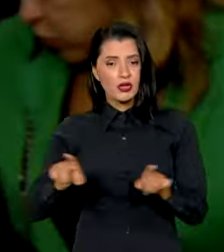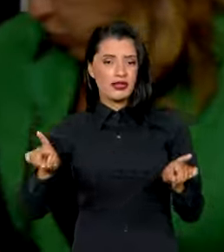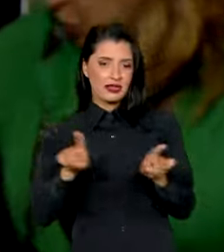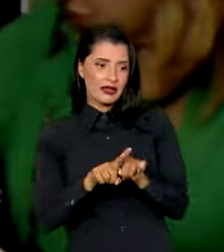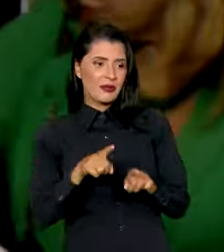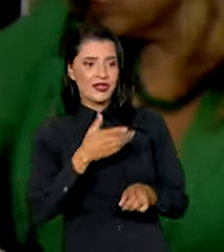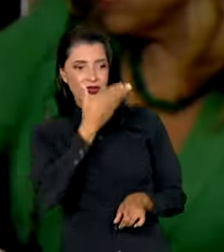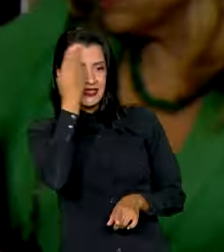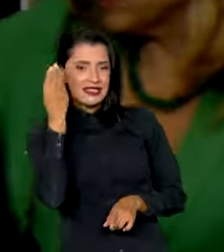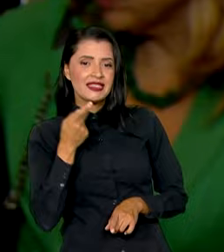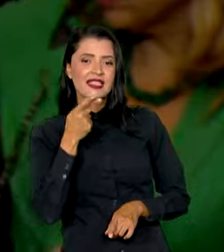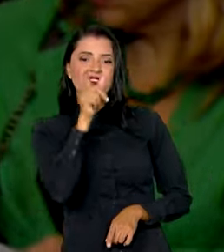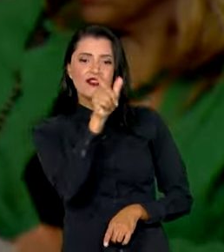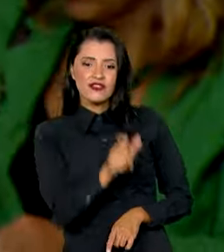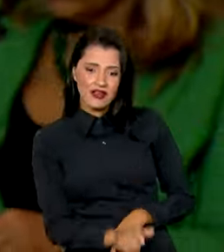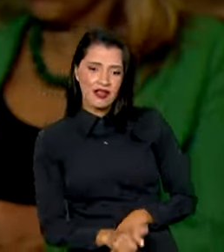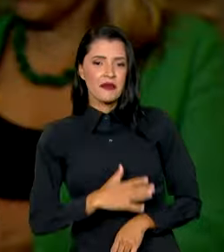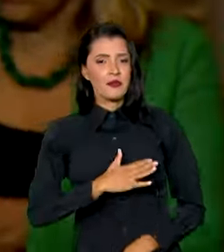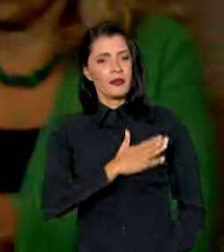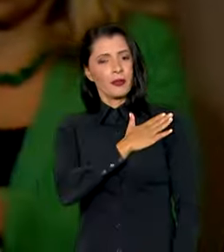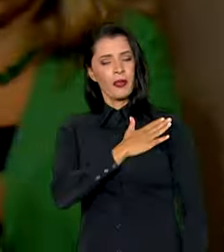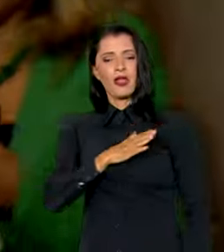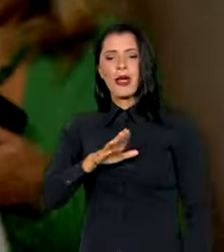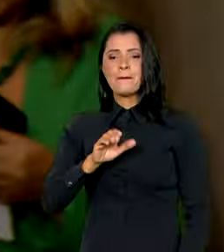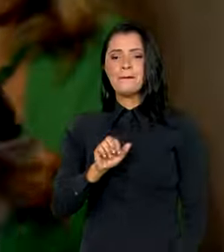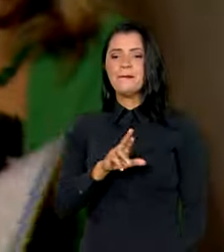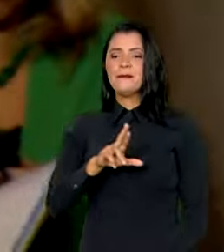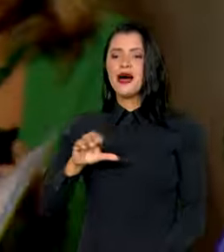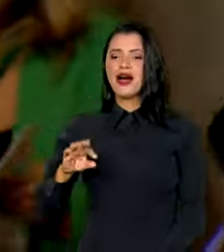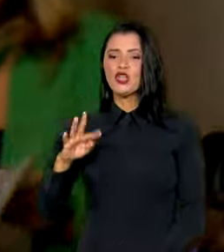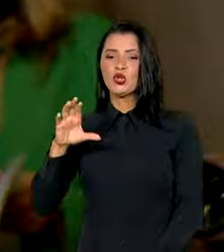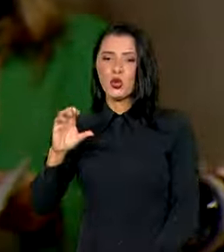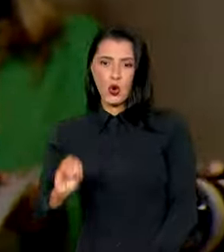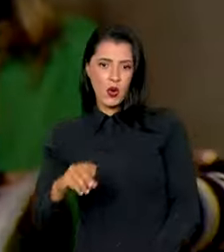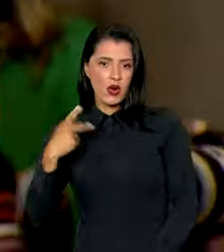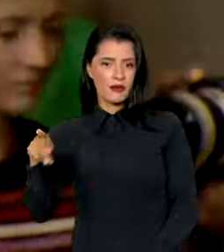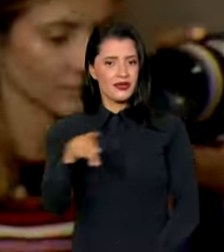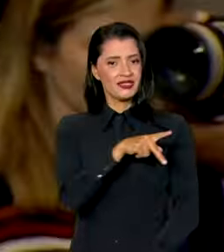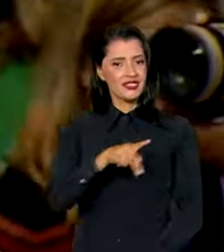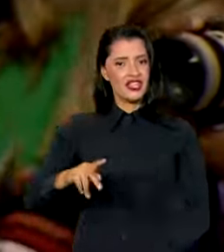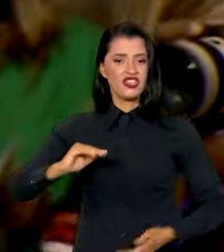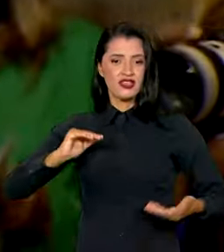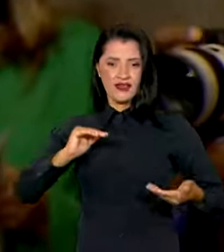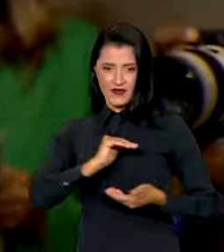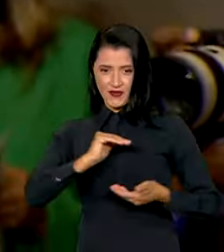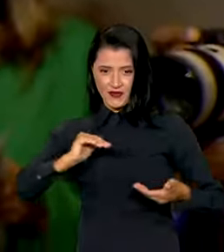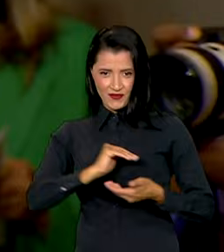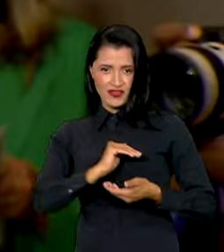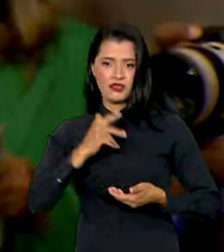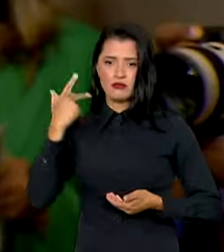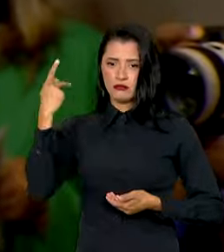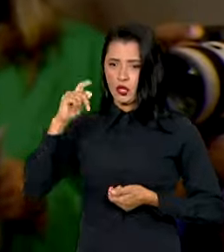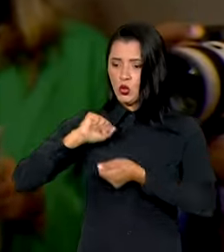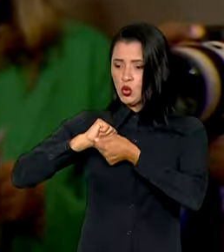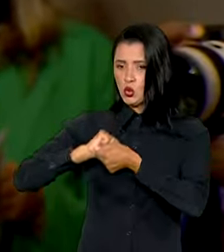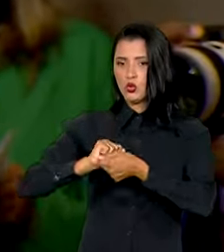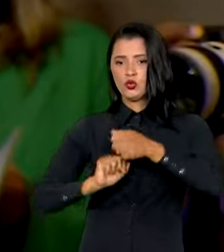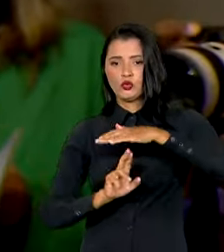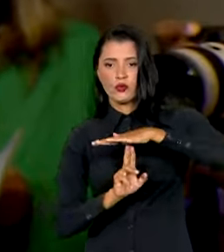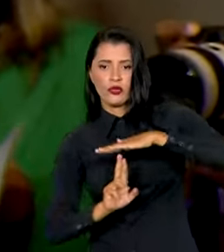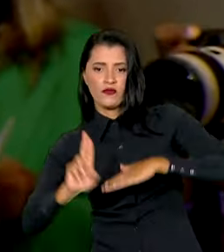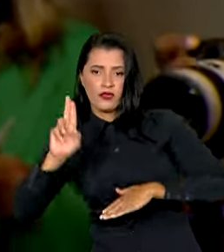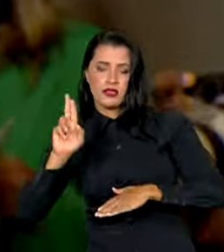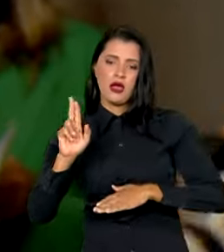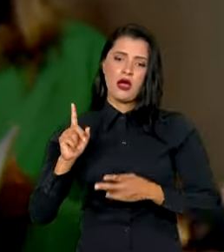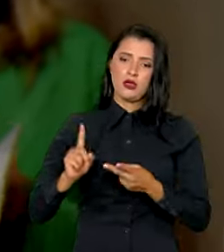o Almirante Barra Torres, presidente da Anvisa. Anvisa, que junto com as universidades,